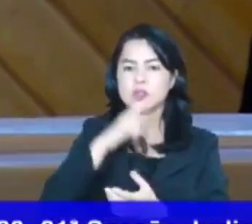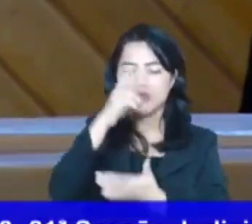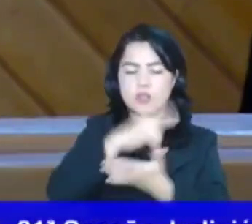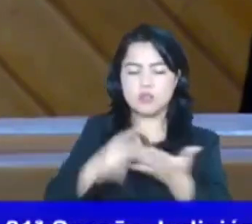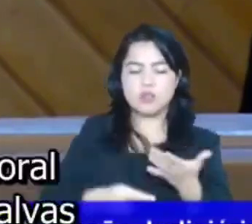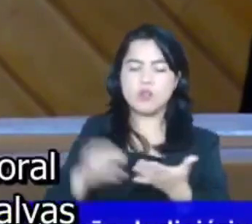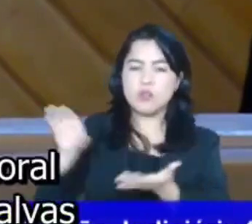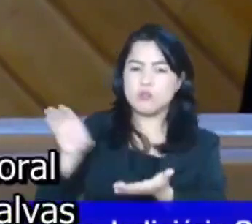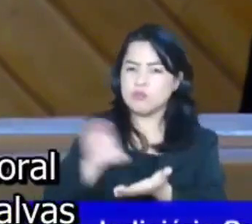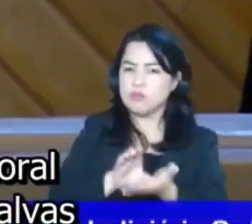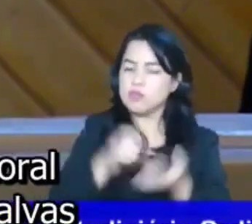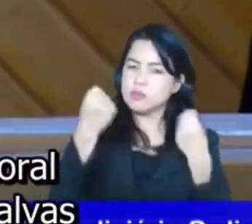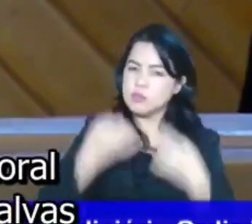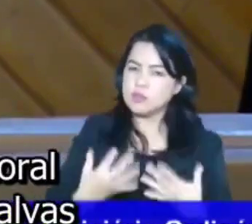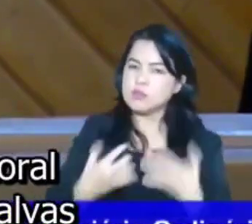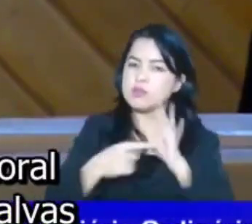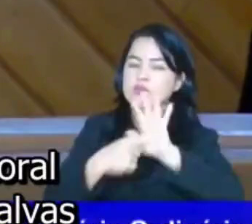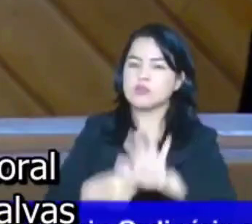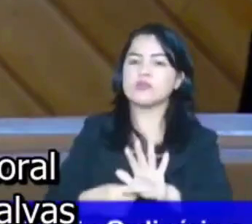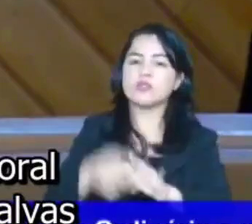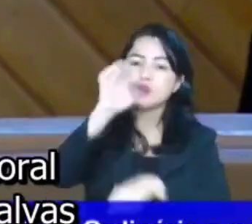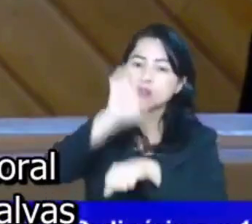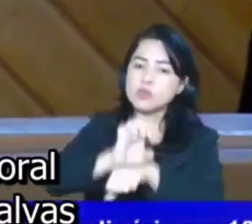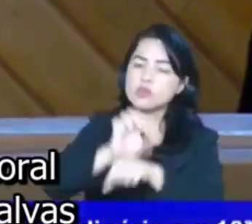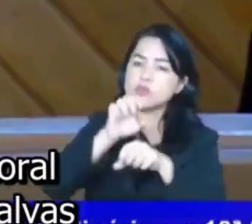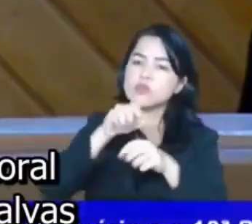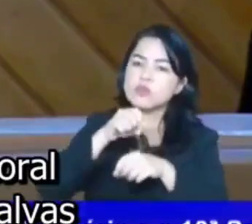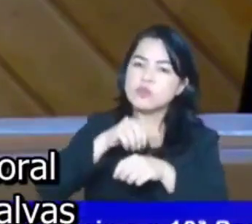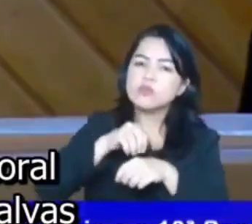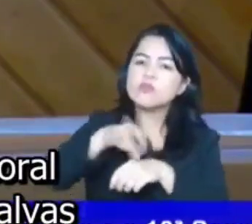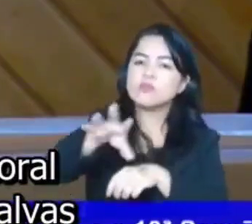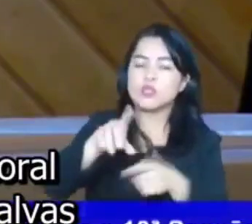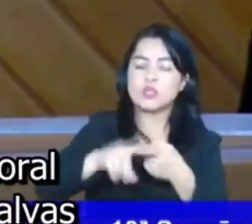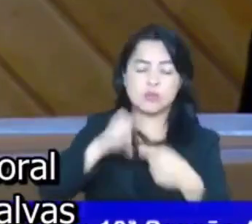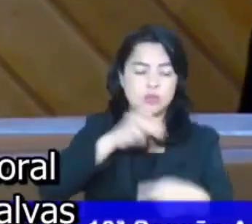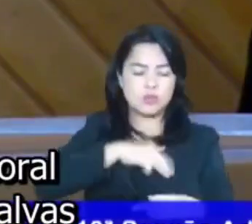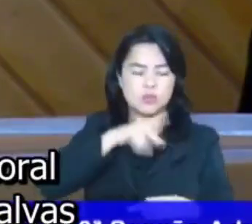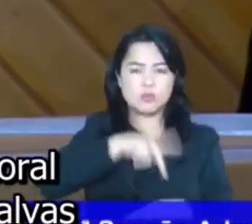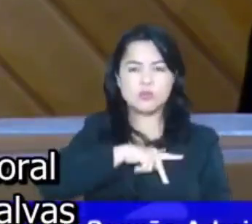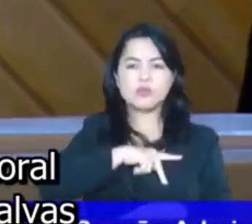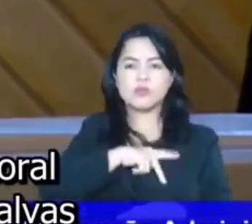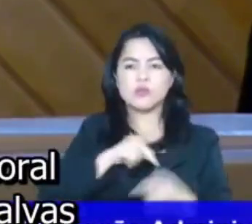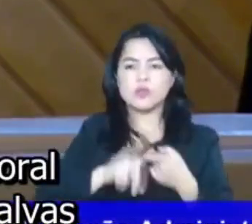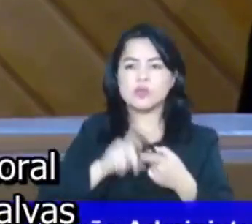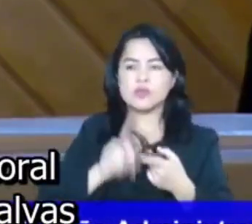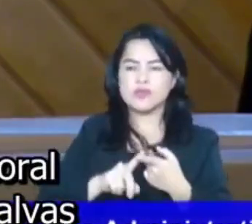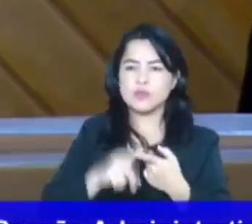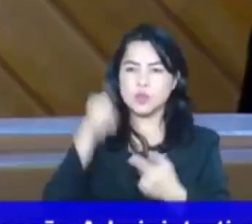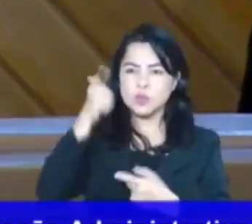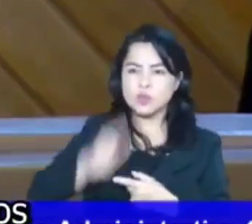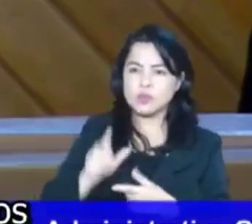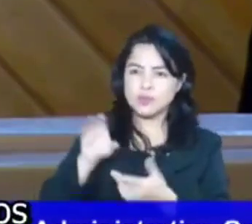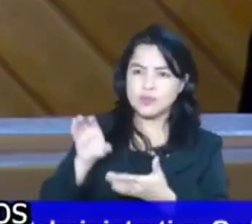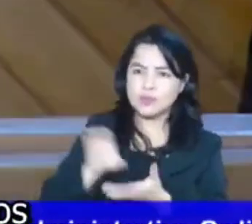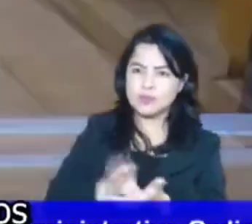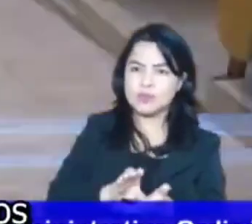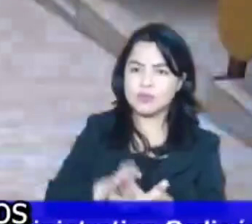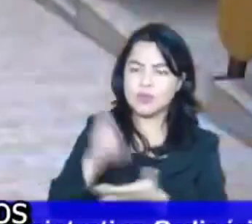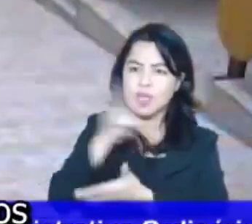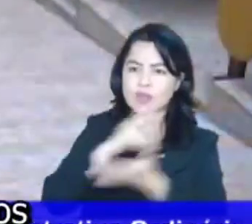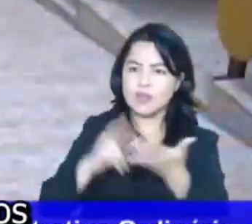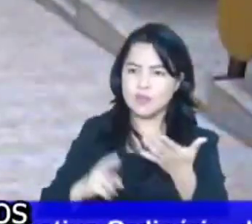financeiro. Instado a se manifestar, o Ministério Público Eleitoral opinou também pela aprovação das contas com ressalvas. É o